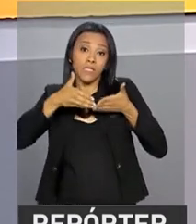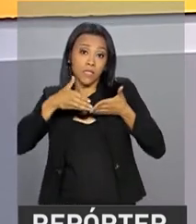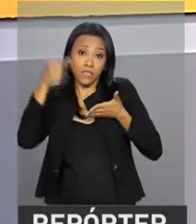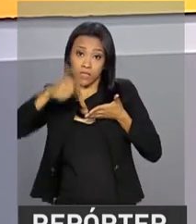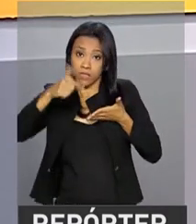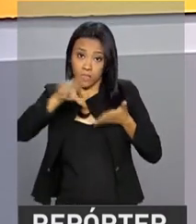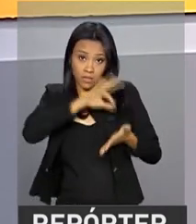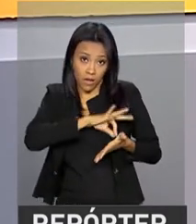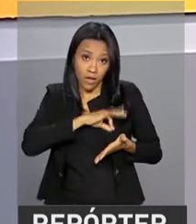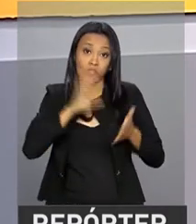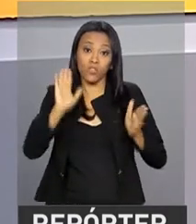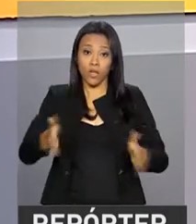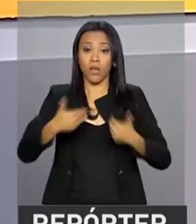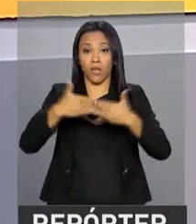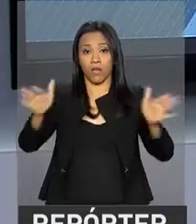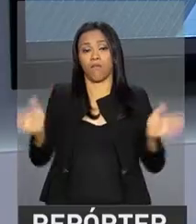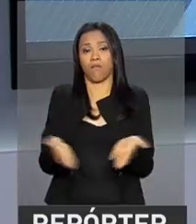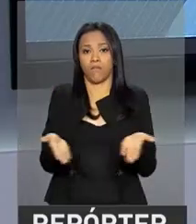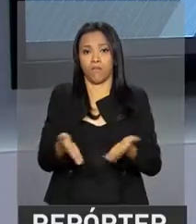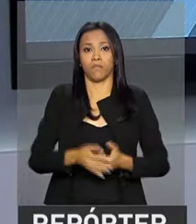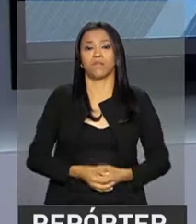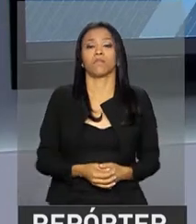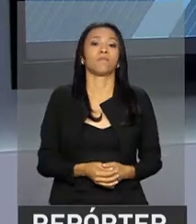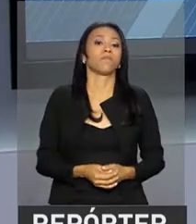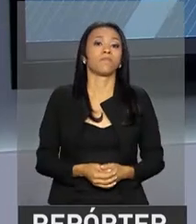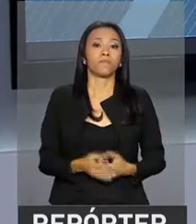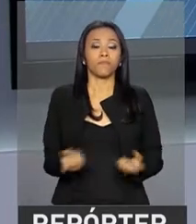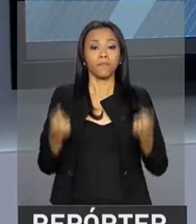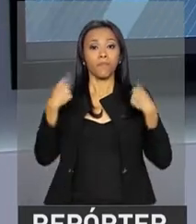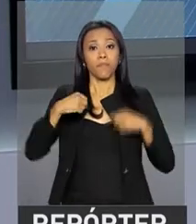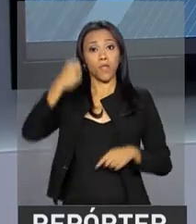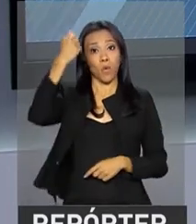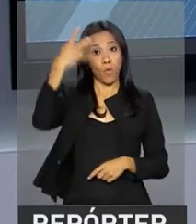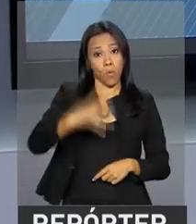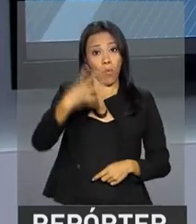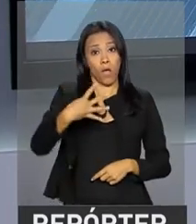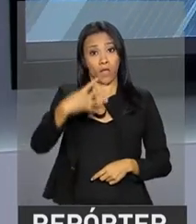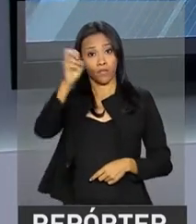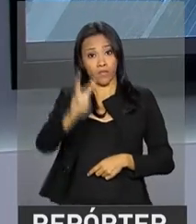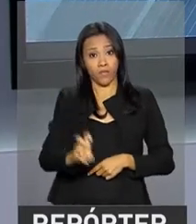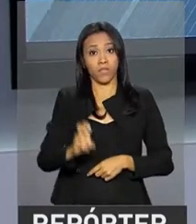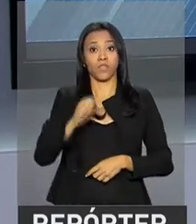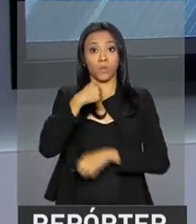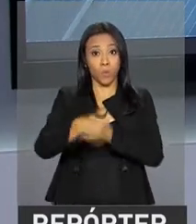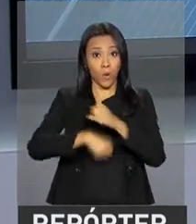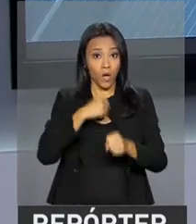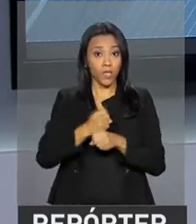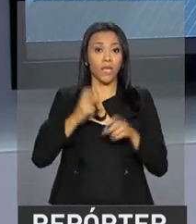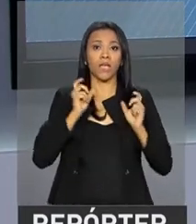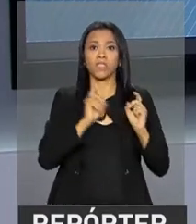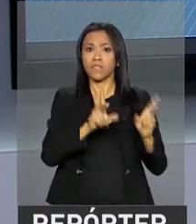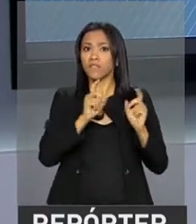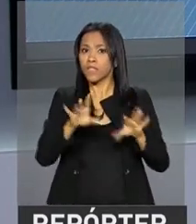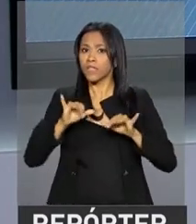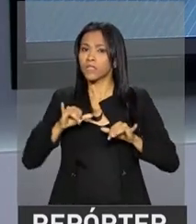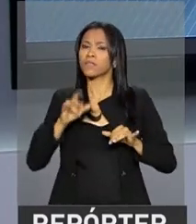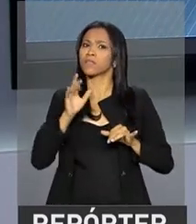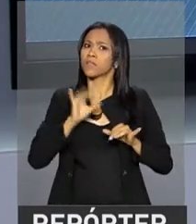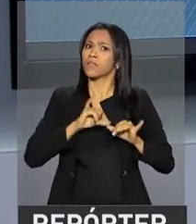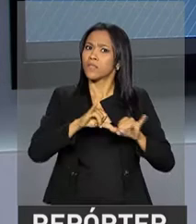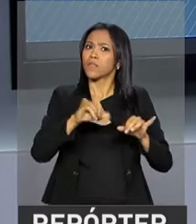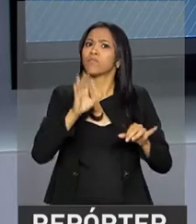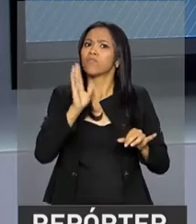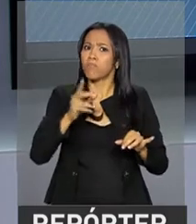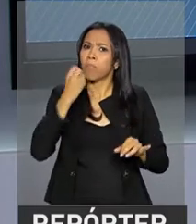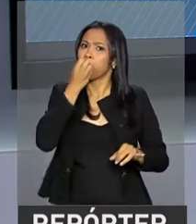remuneração foram abertos hoje. E pela quarta vez no ano, as vendas do comércio varejista têm resultado